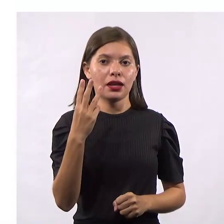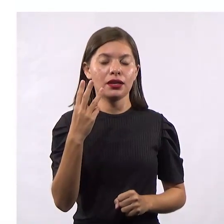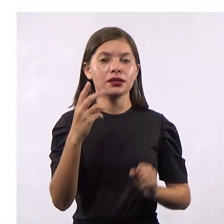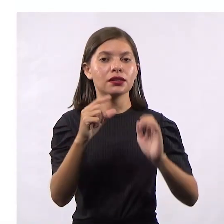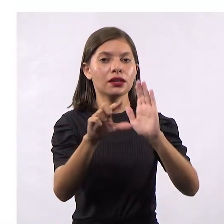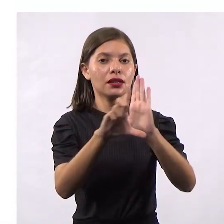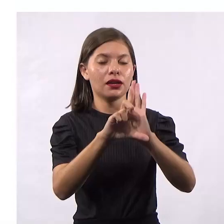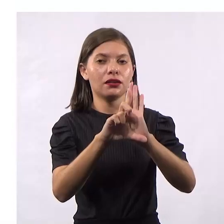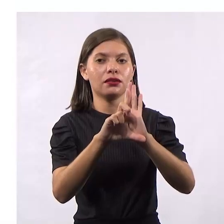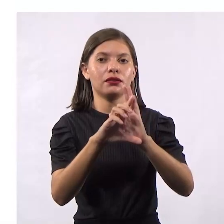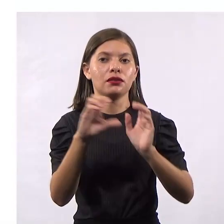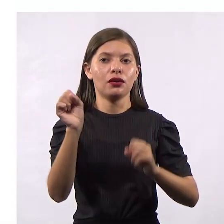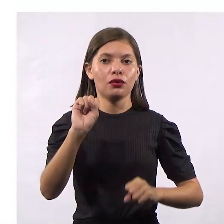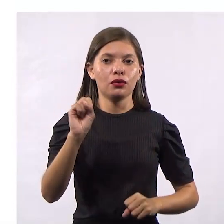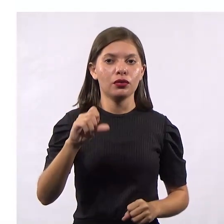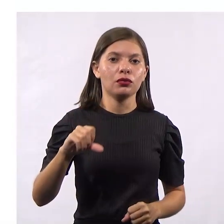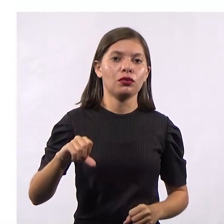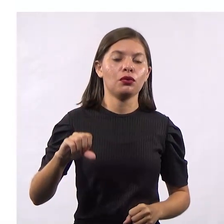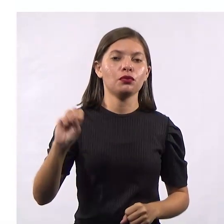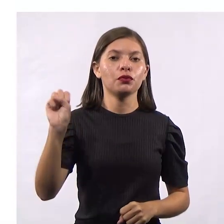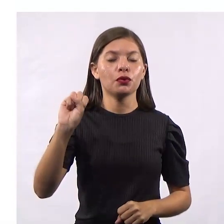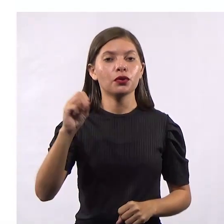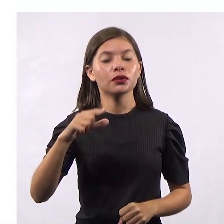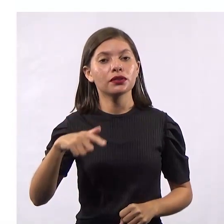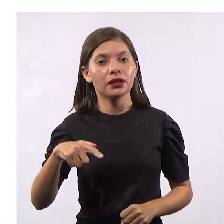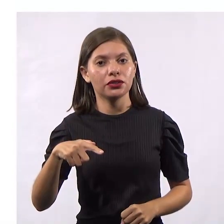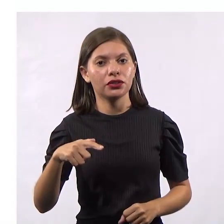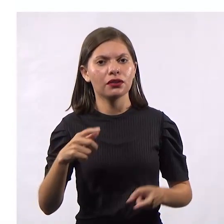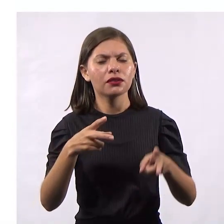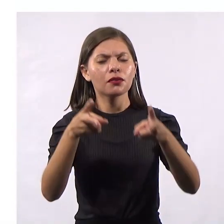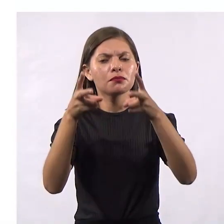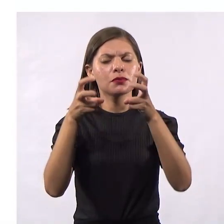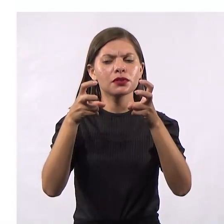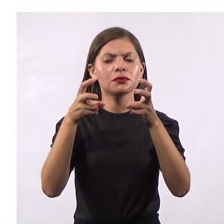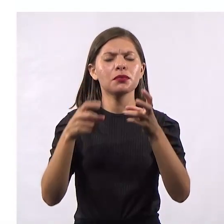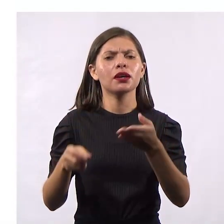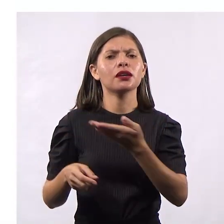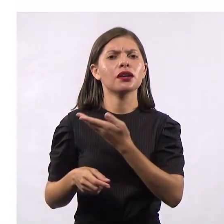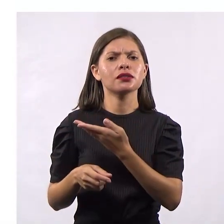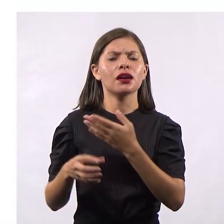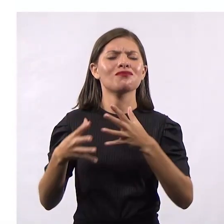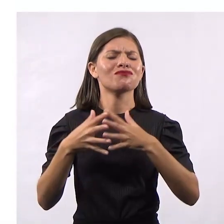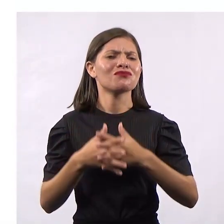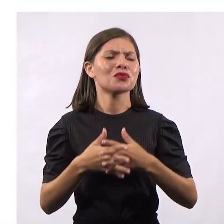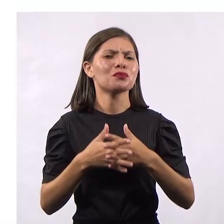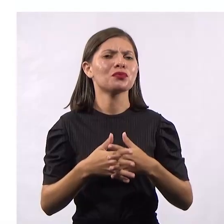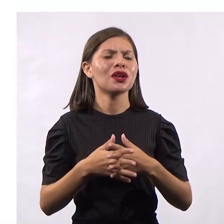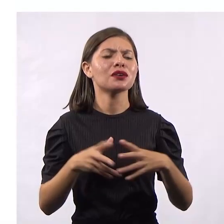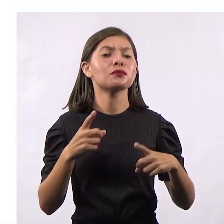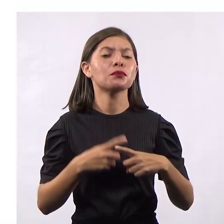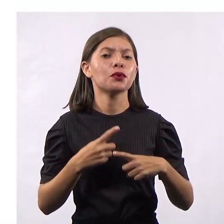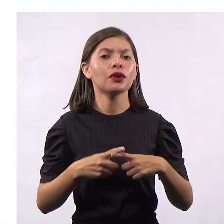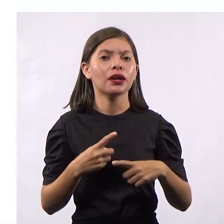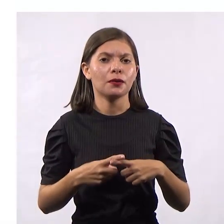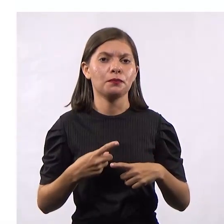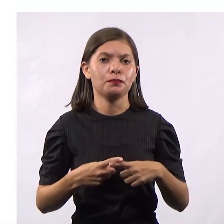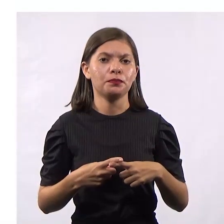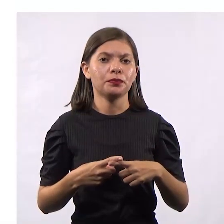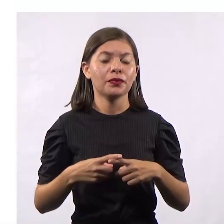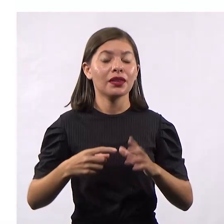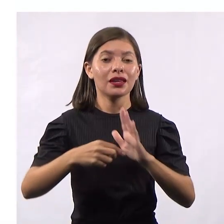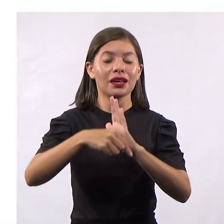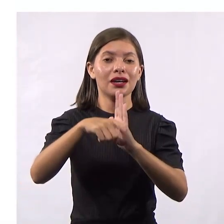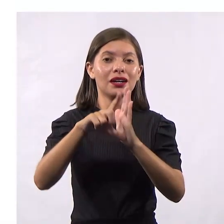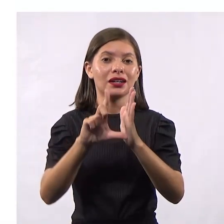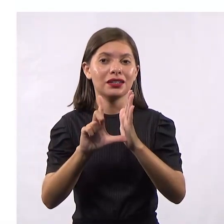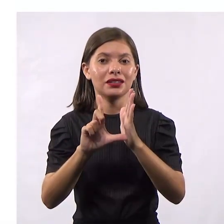8987. E aqui, gente, vocês vão perceber que essa concessão possui um objeto complexo, porque o concessionário, antes